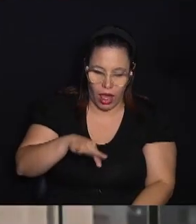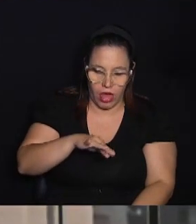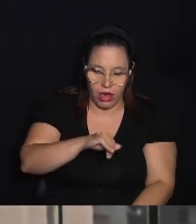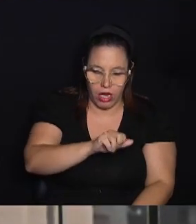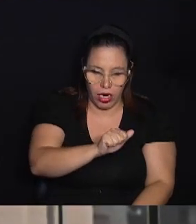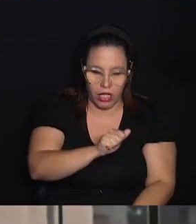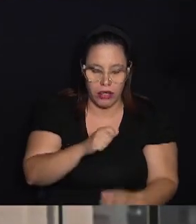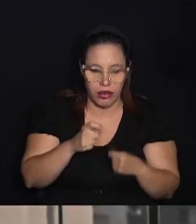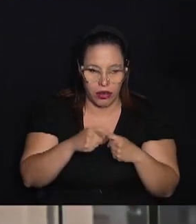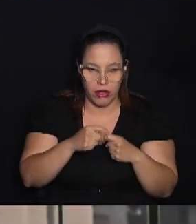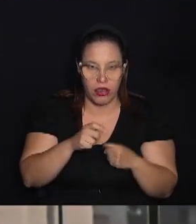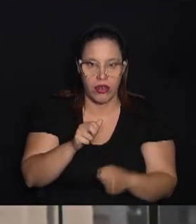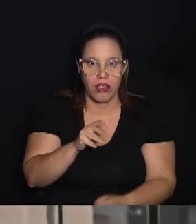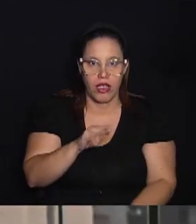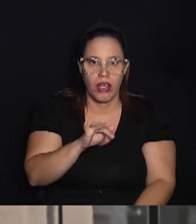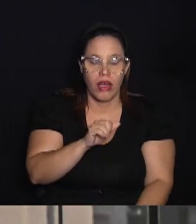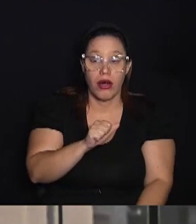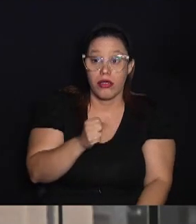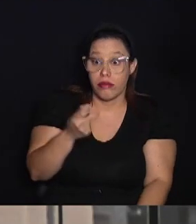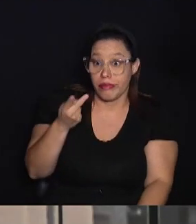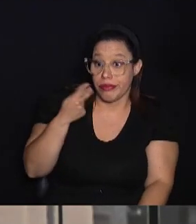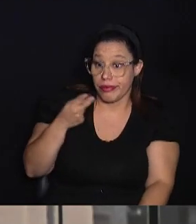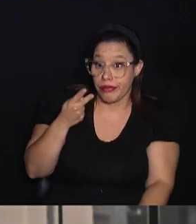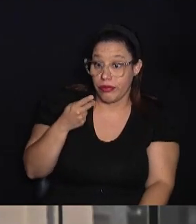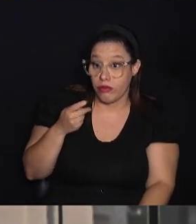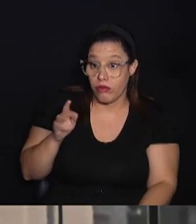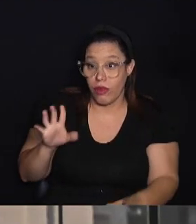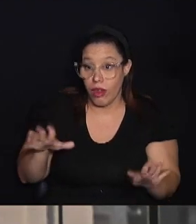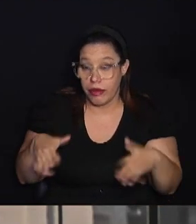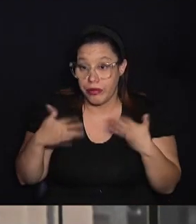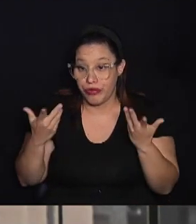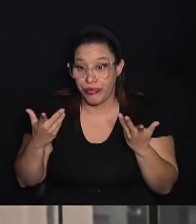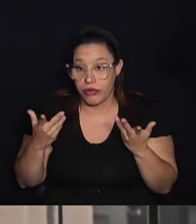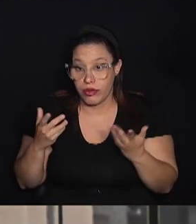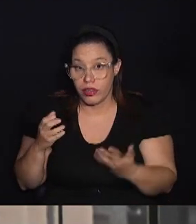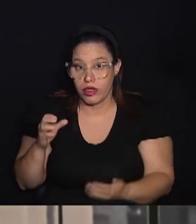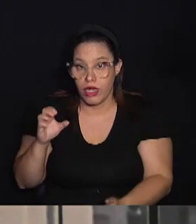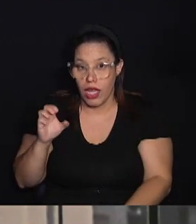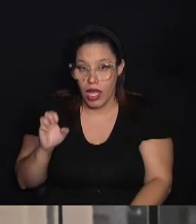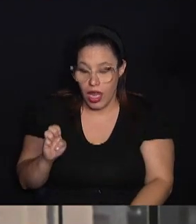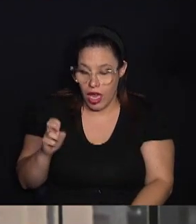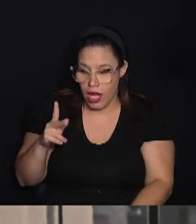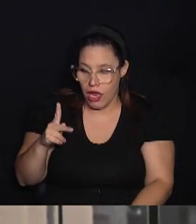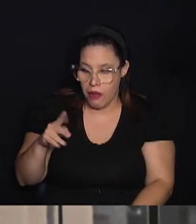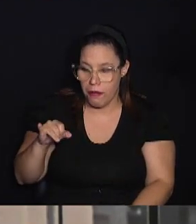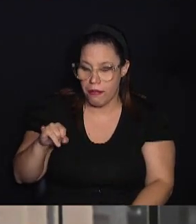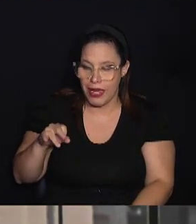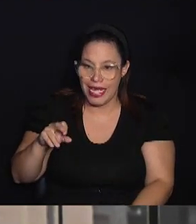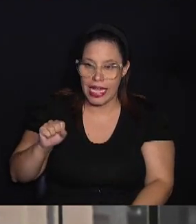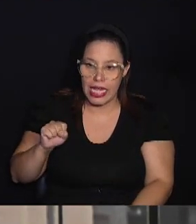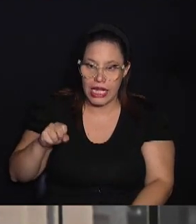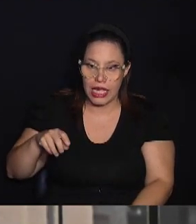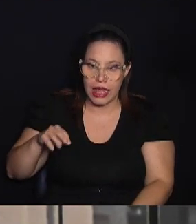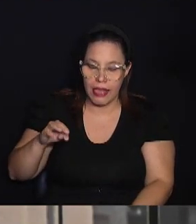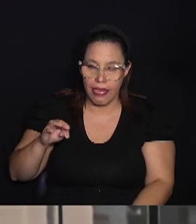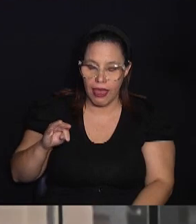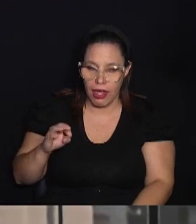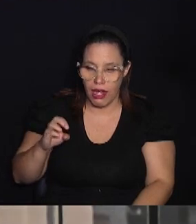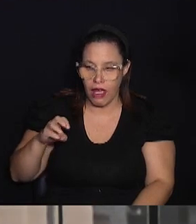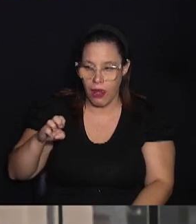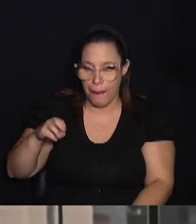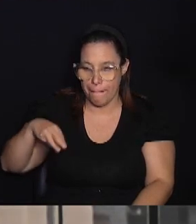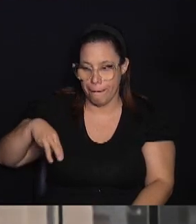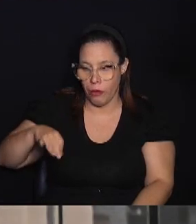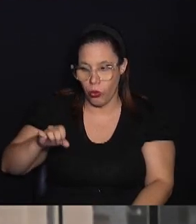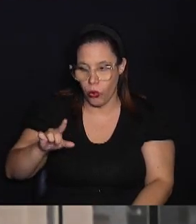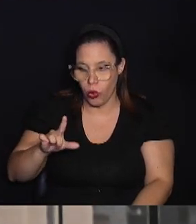doutora thí que agora vai falar pra gente qual é o conceito da epistemologia epistemologia